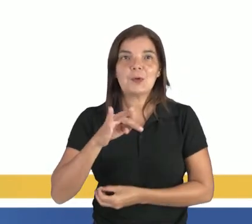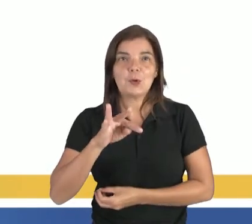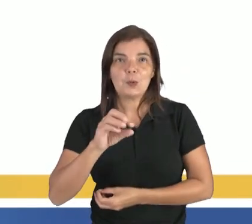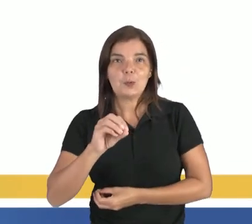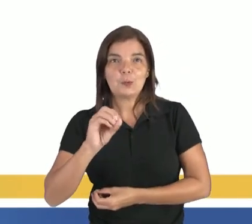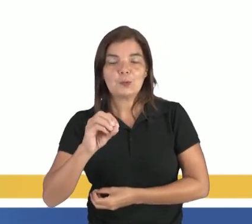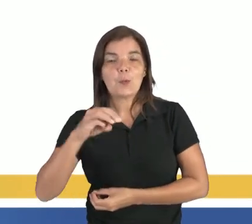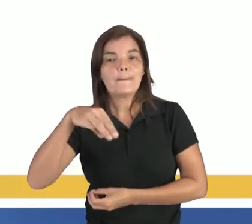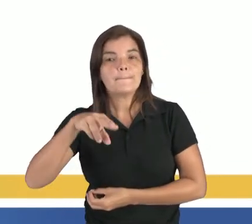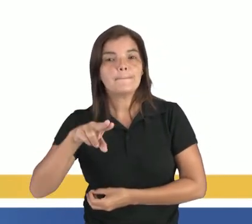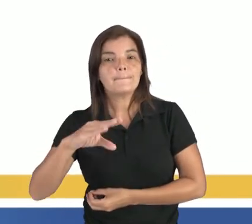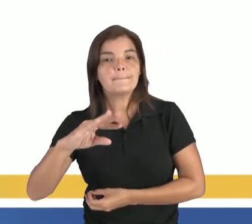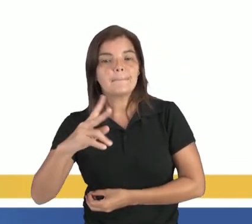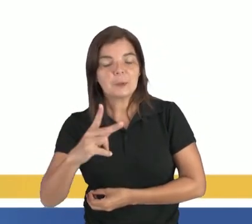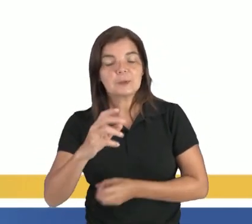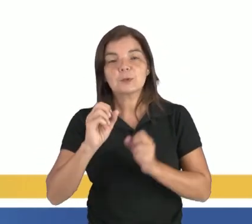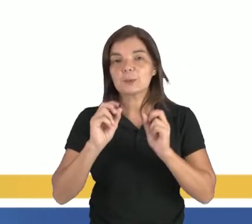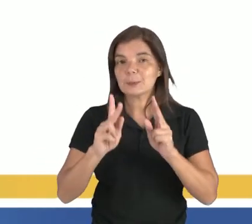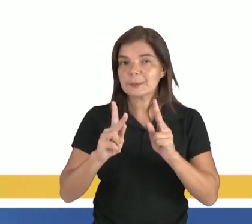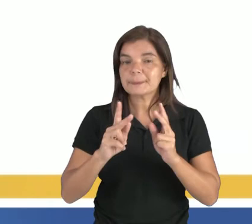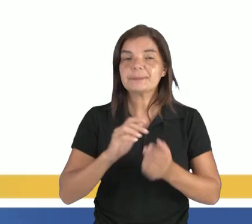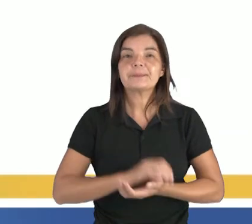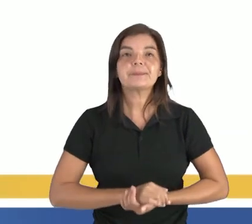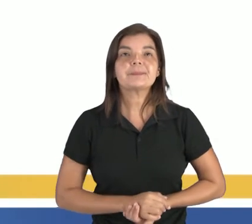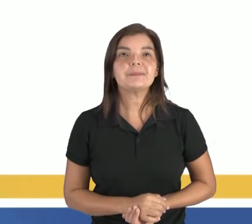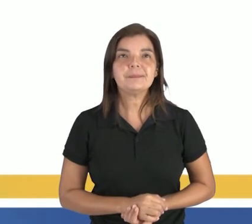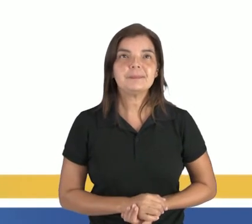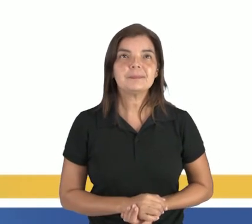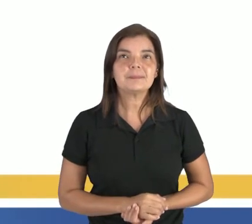Too much. Ok, student?